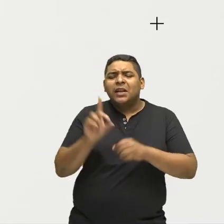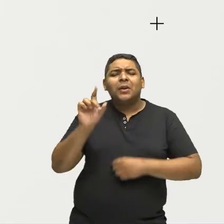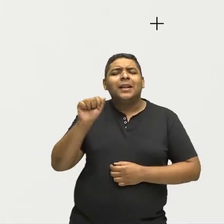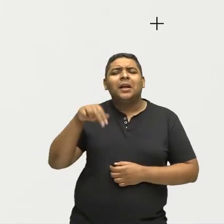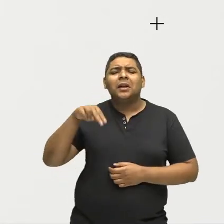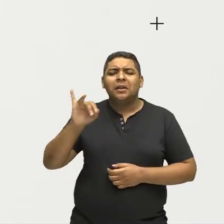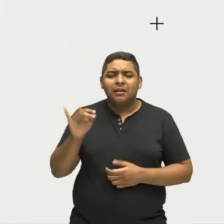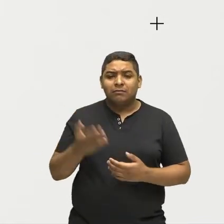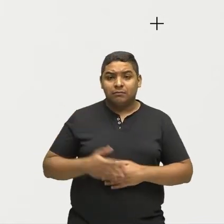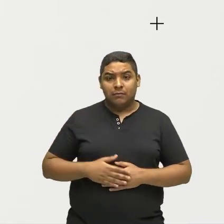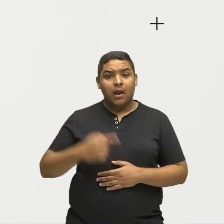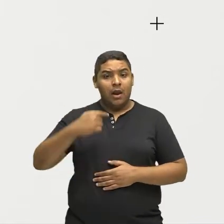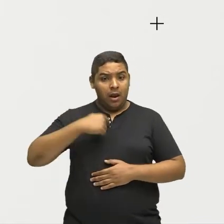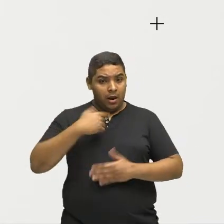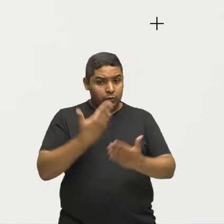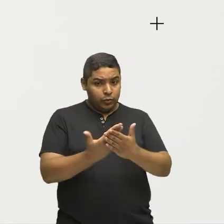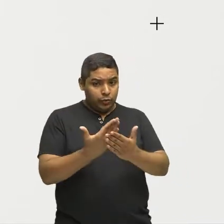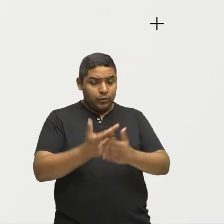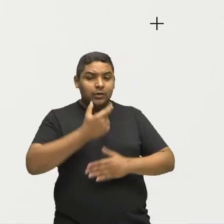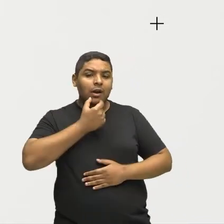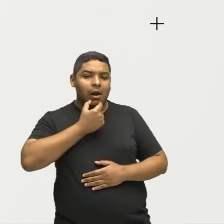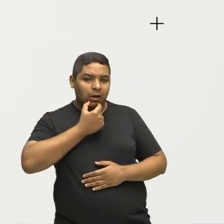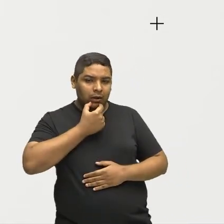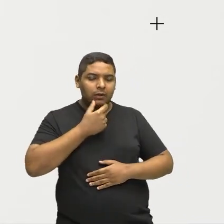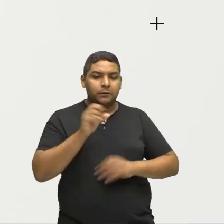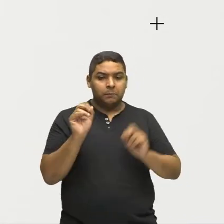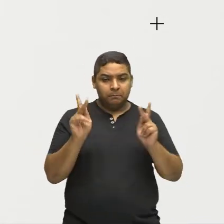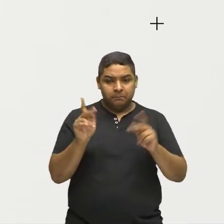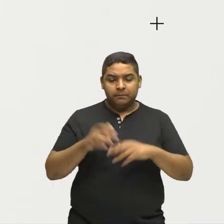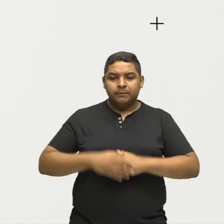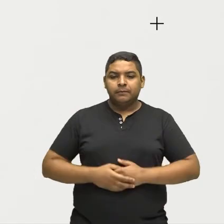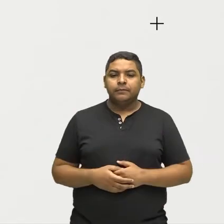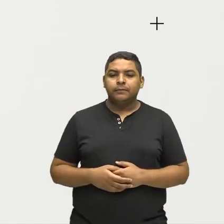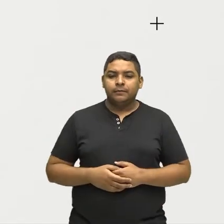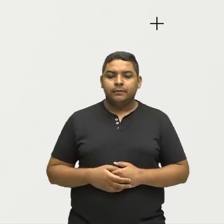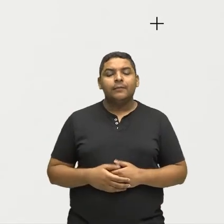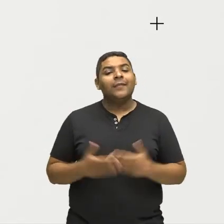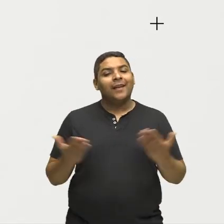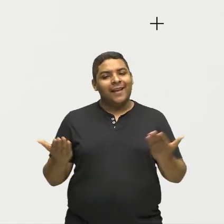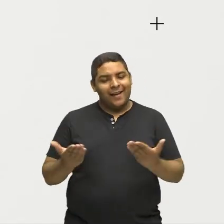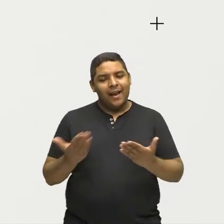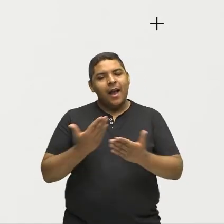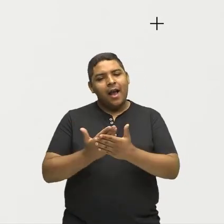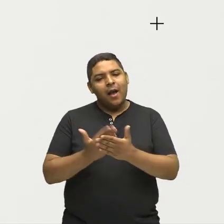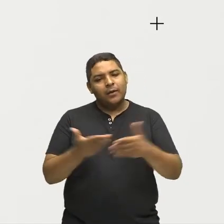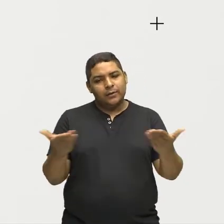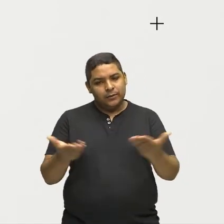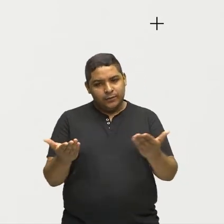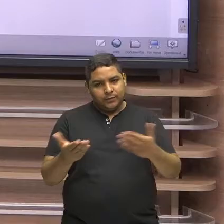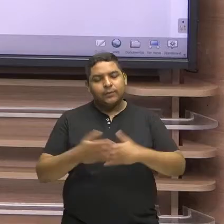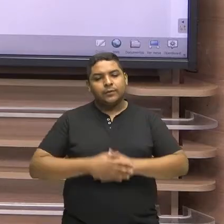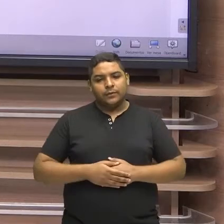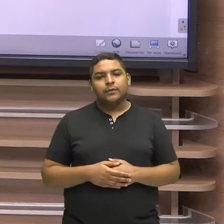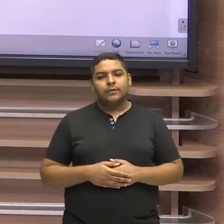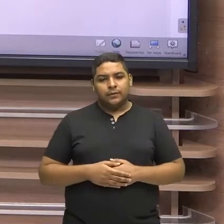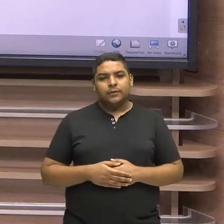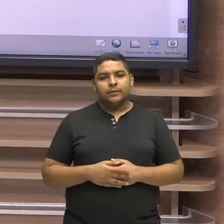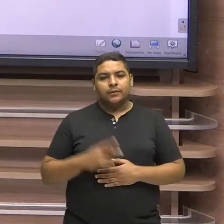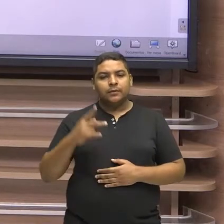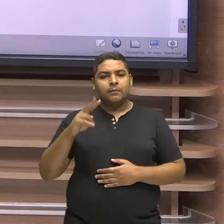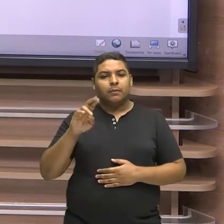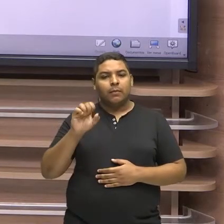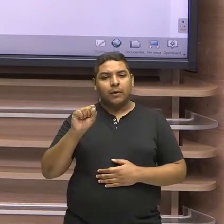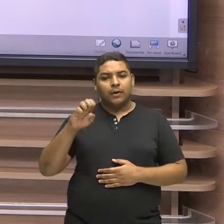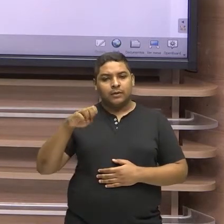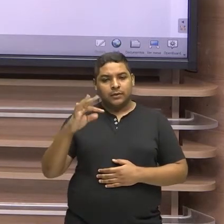estou estudando inglês. Certo, people? Então, essa foi a nossa aula sobre o Present Continuous. Quero que vocês